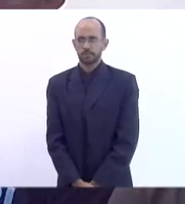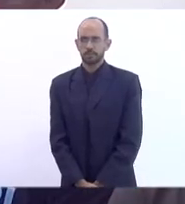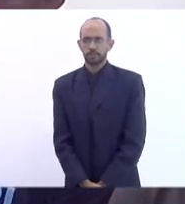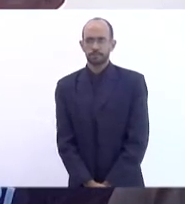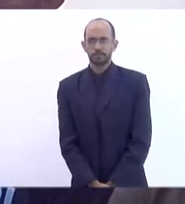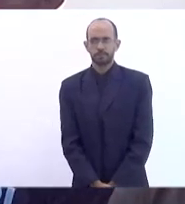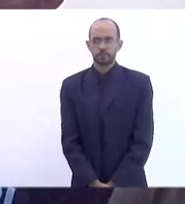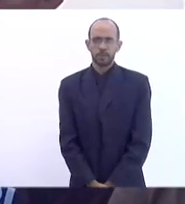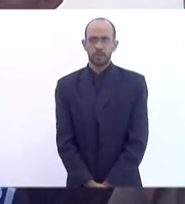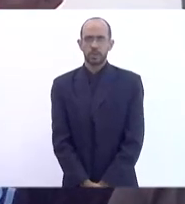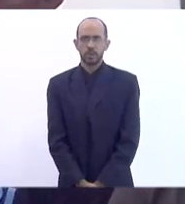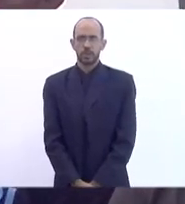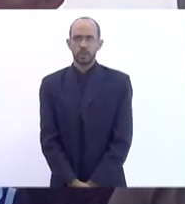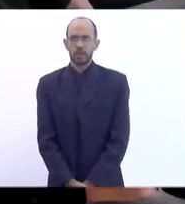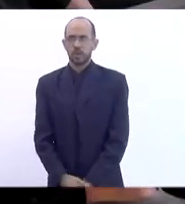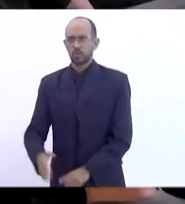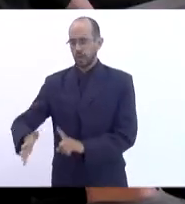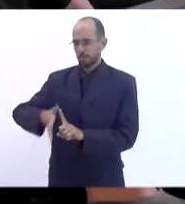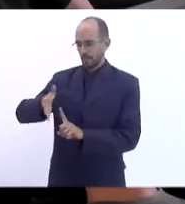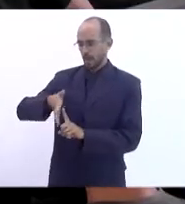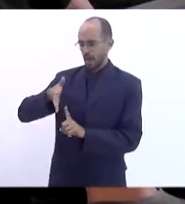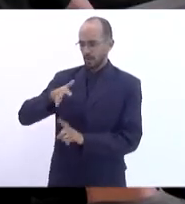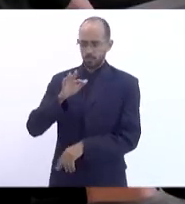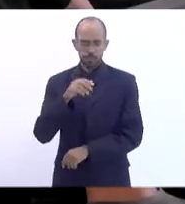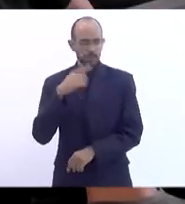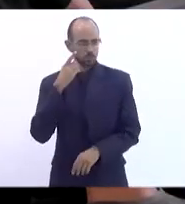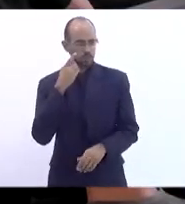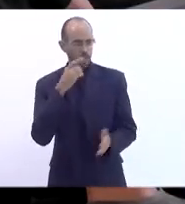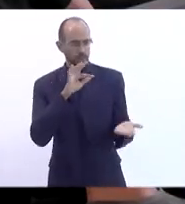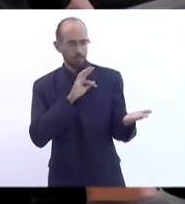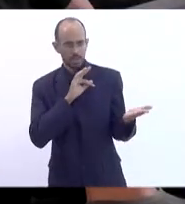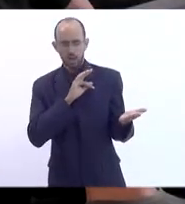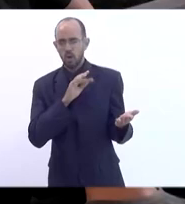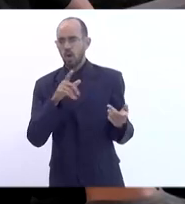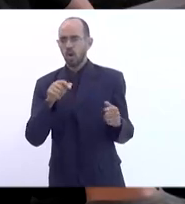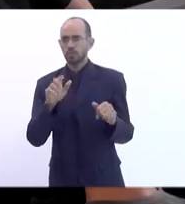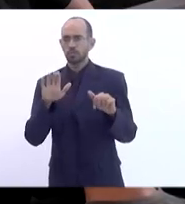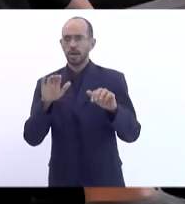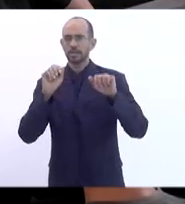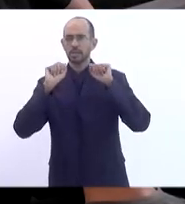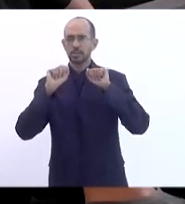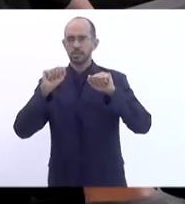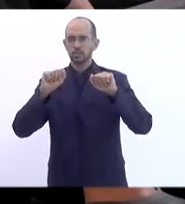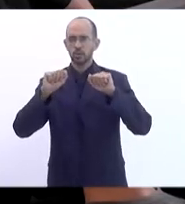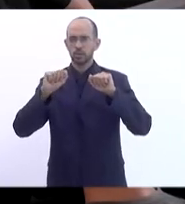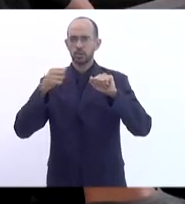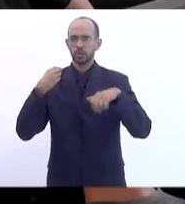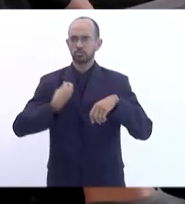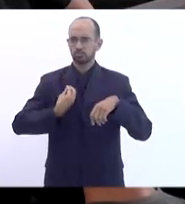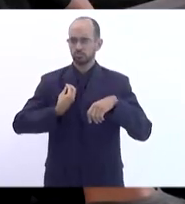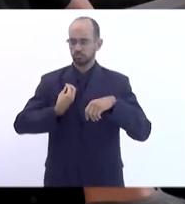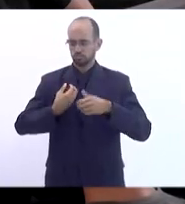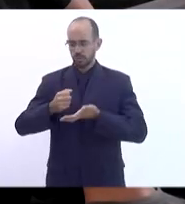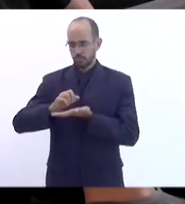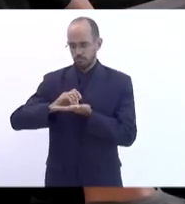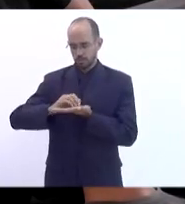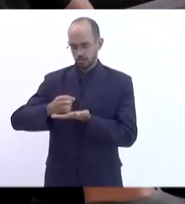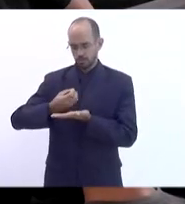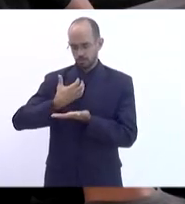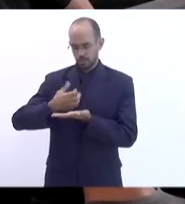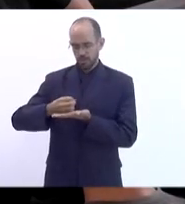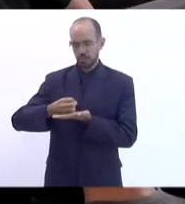palavra deputada Martha Rocha para saudação que tava numa outra comissão mas Assessoria presente tava trocando mensagens comigo aqui